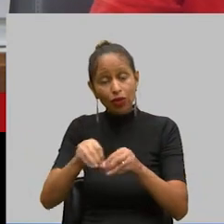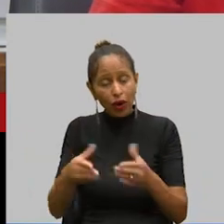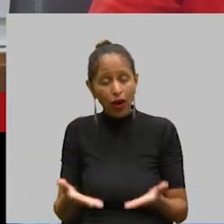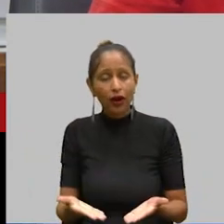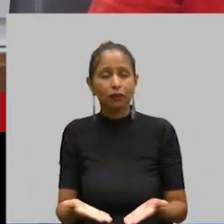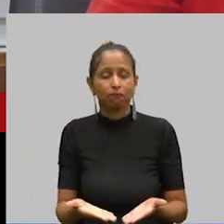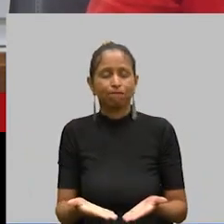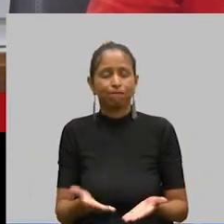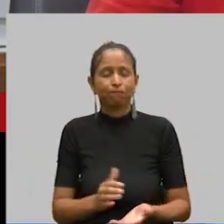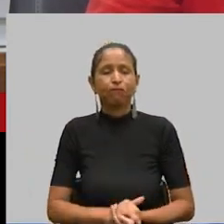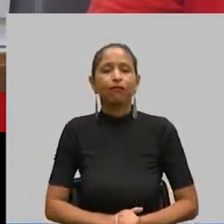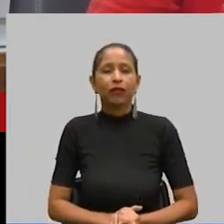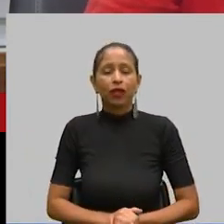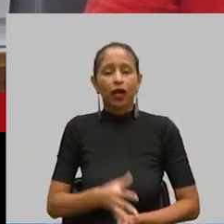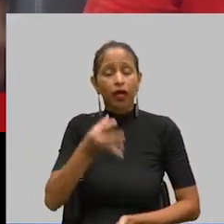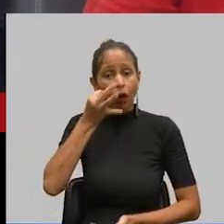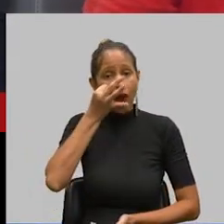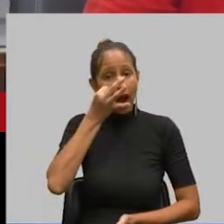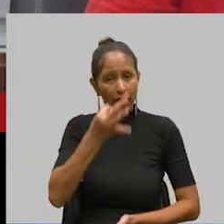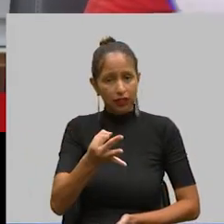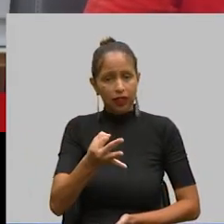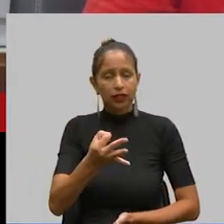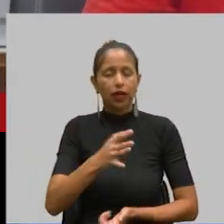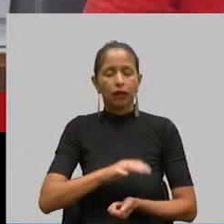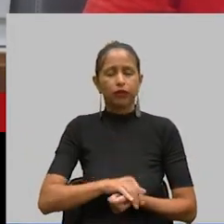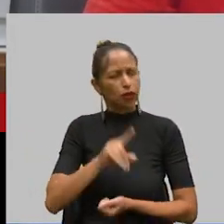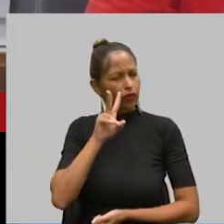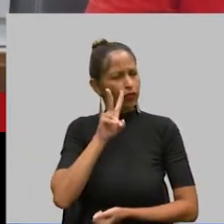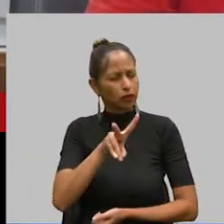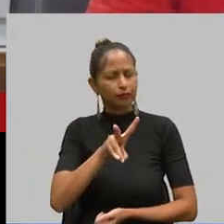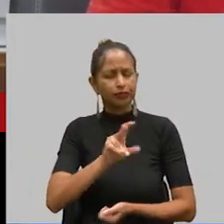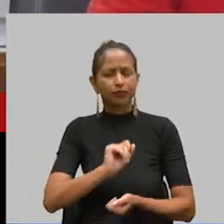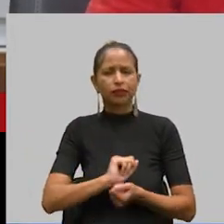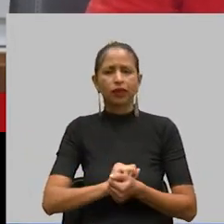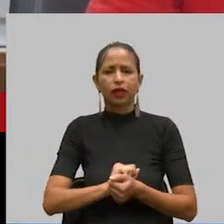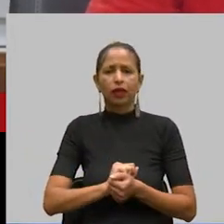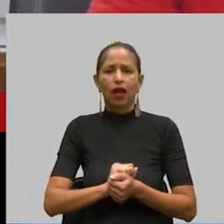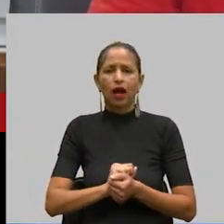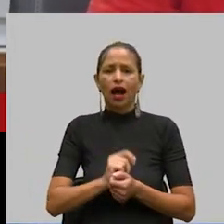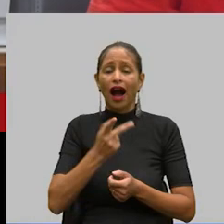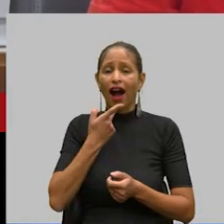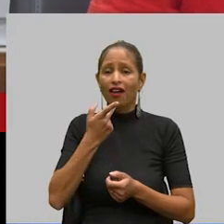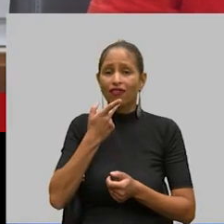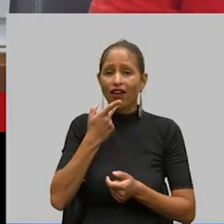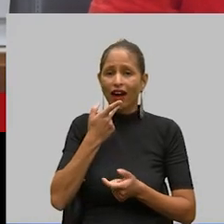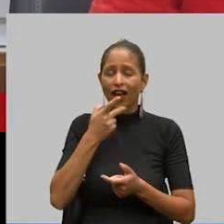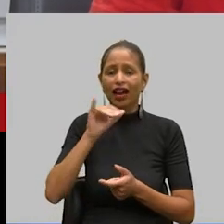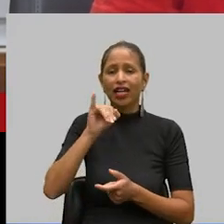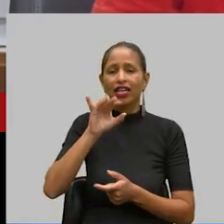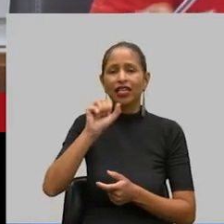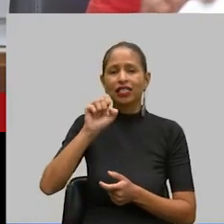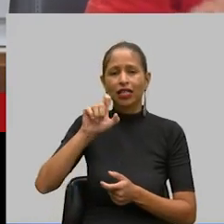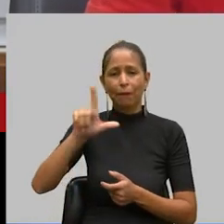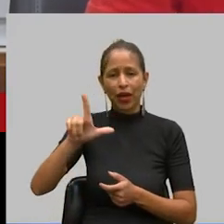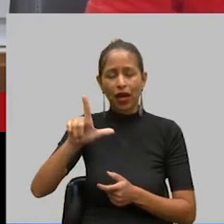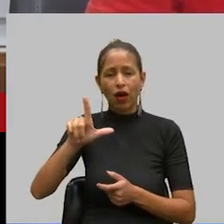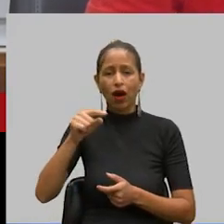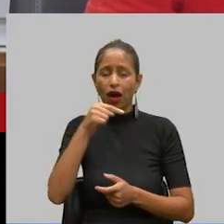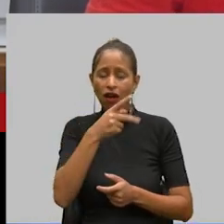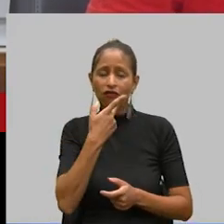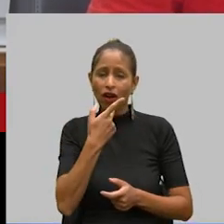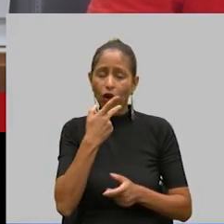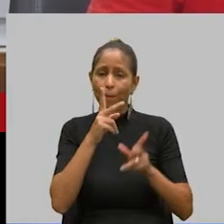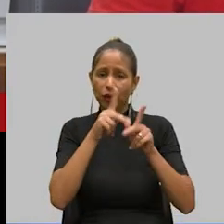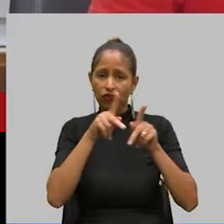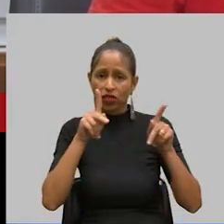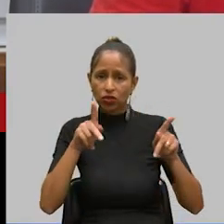e me chamou muito a atenção eh da Fala da professora Maria Isabel em que ela trouxe aqui